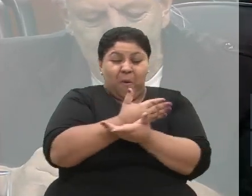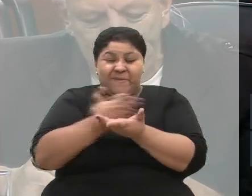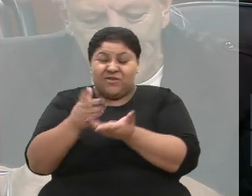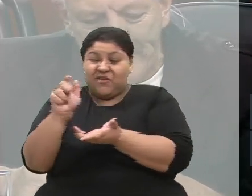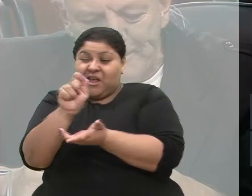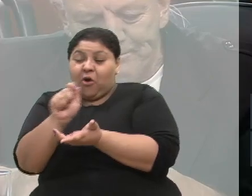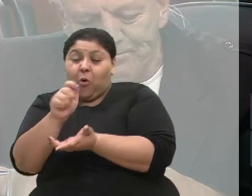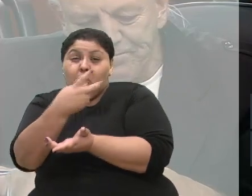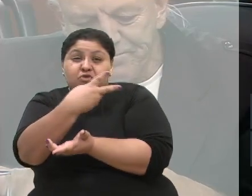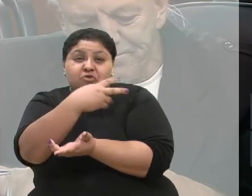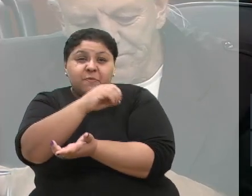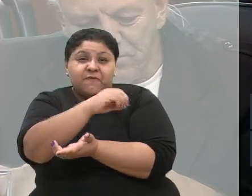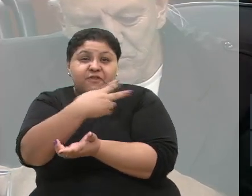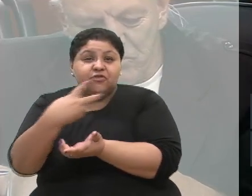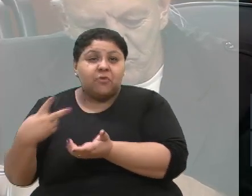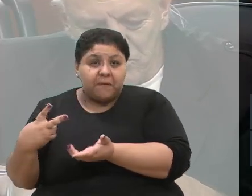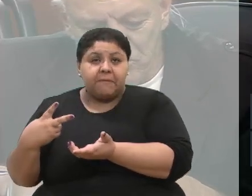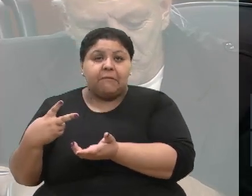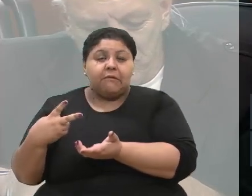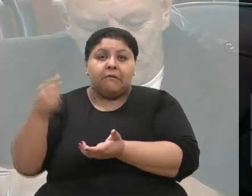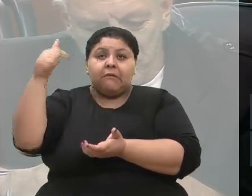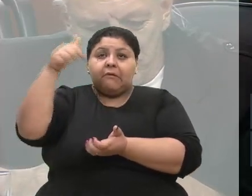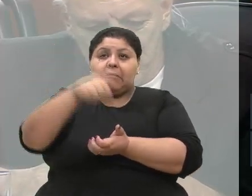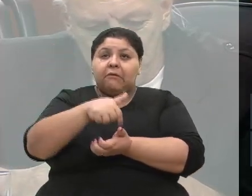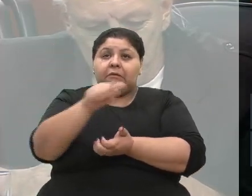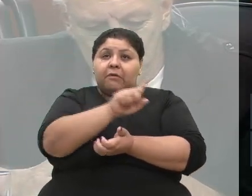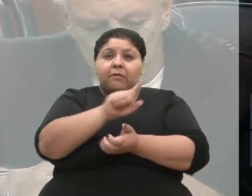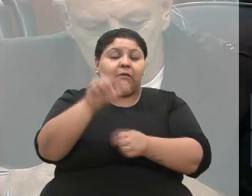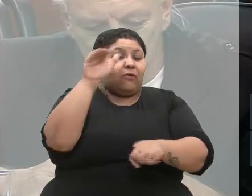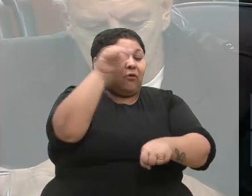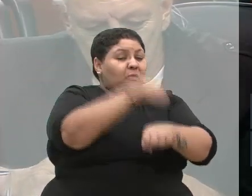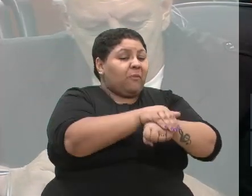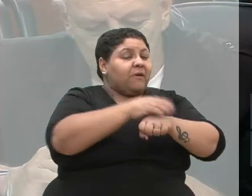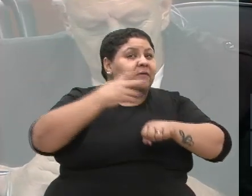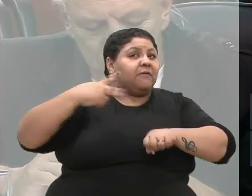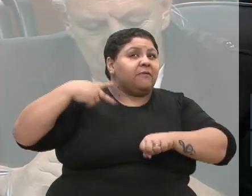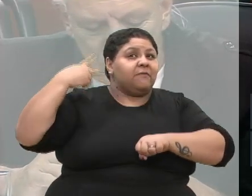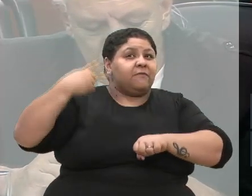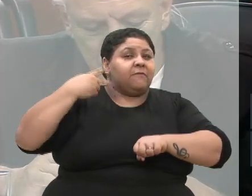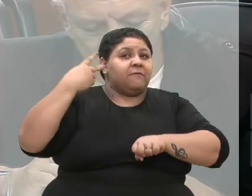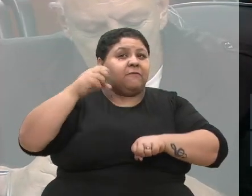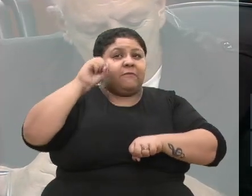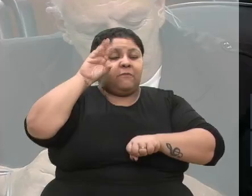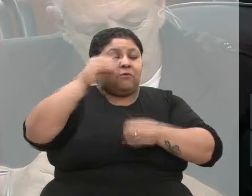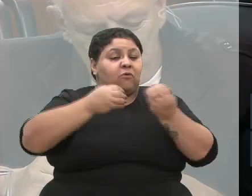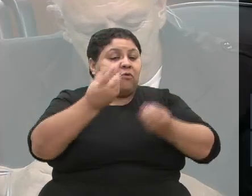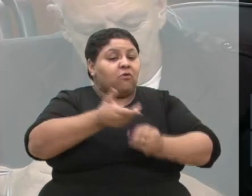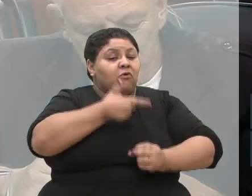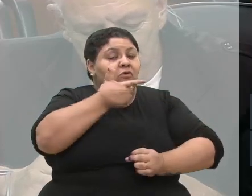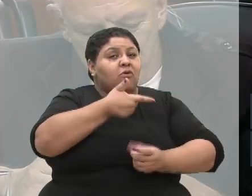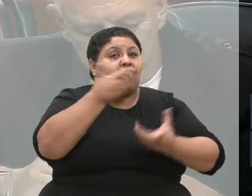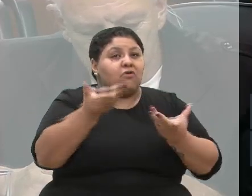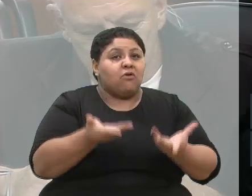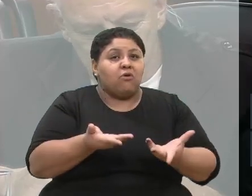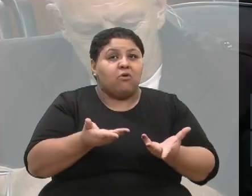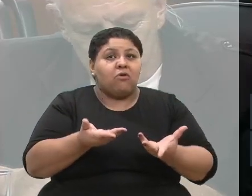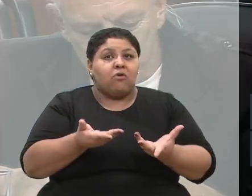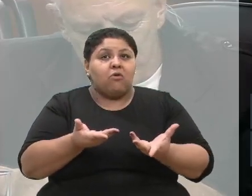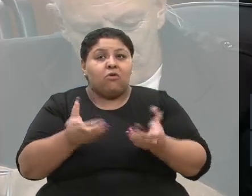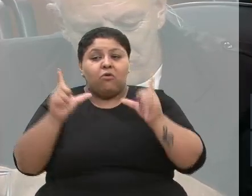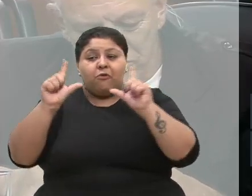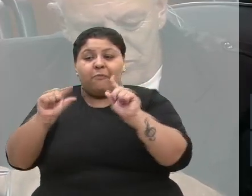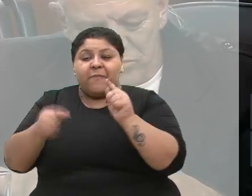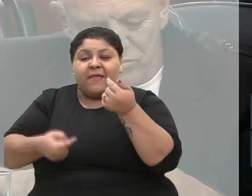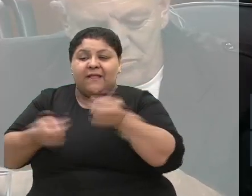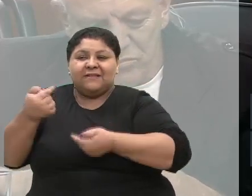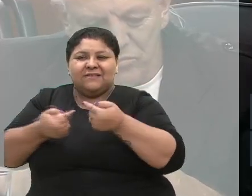2022. E aqui a questão não é achar culpado o vereador Fiuza, como o senhor disse, mas o que menos tem que ser discutido é a questão do